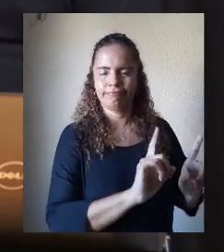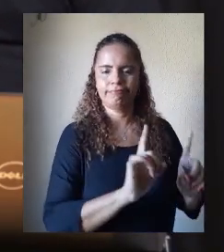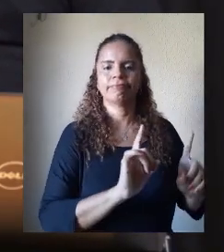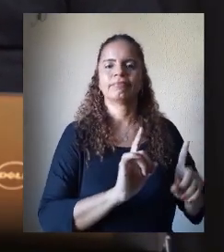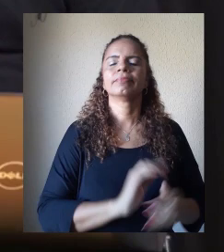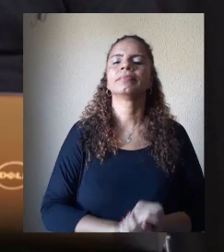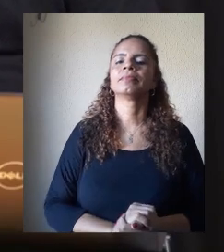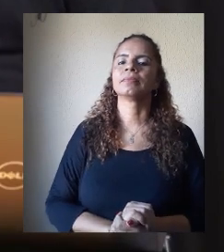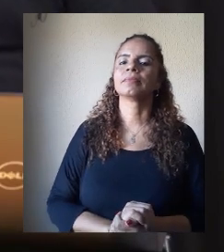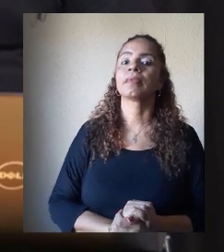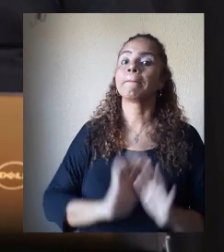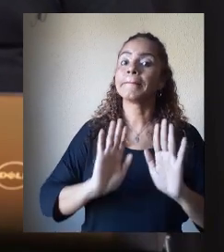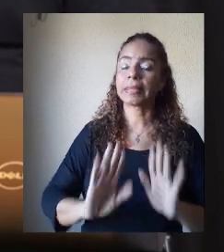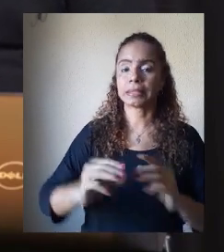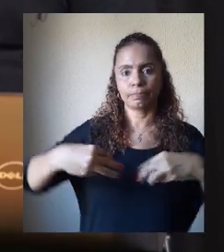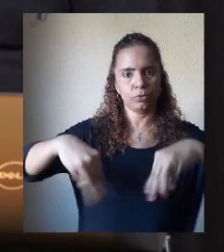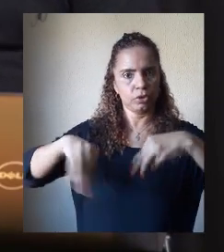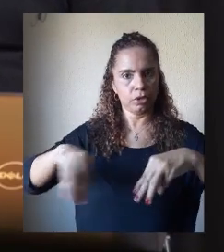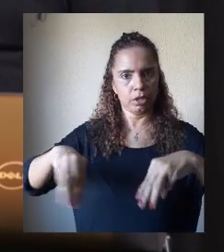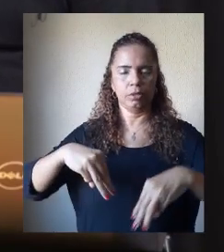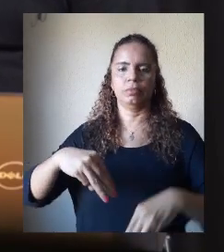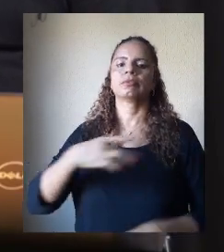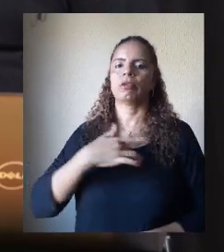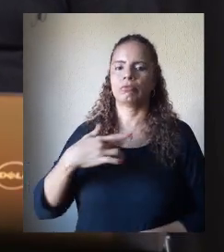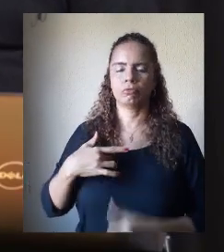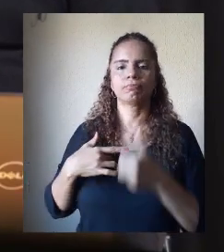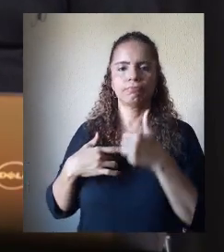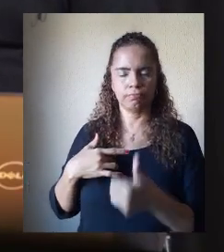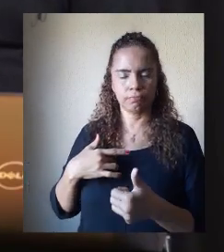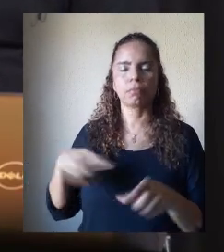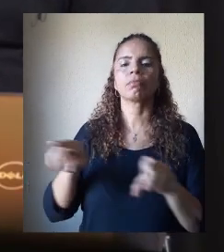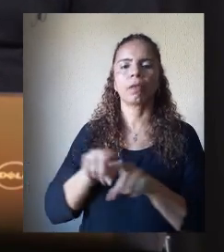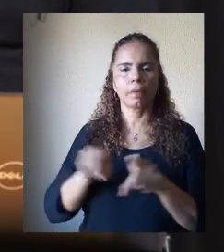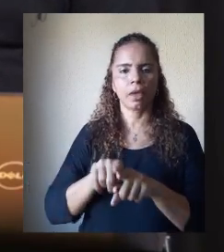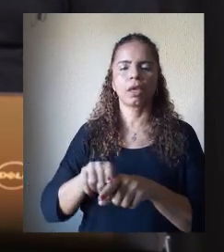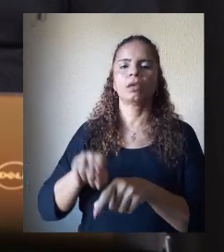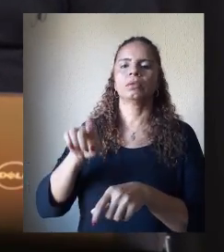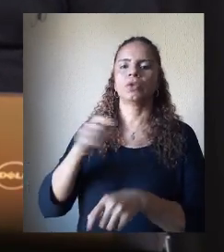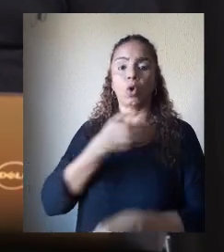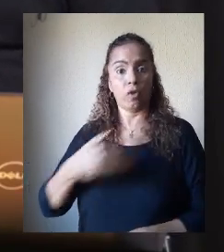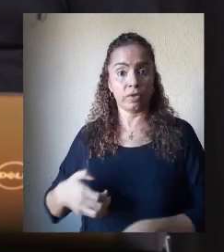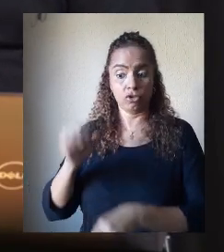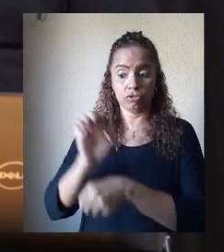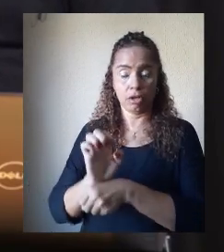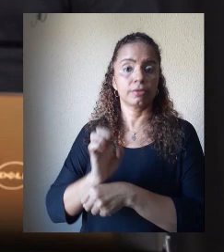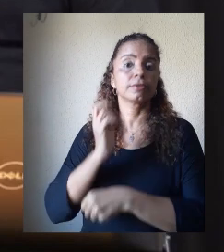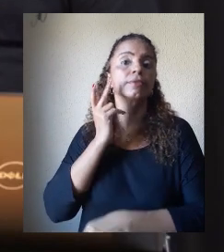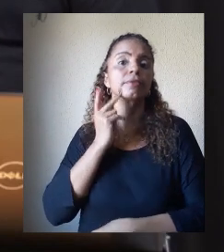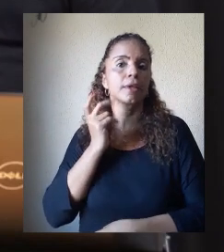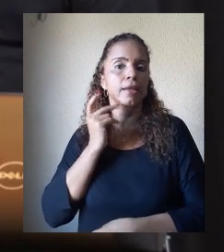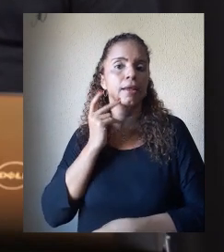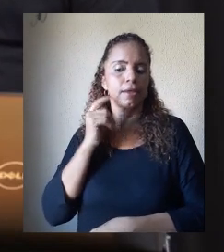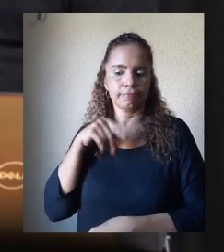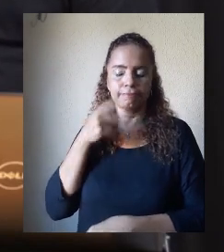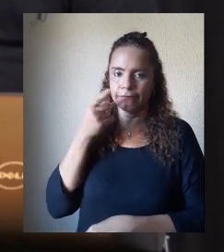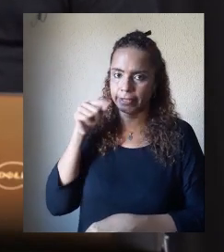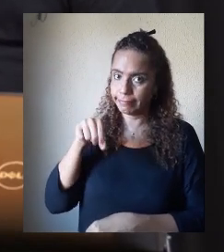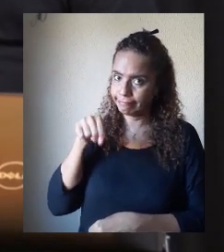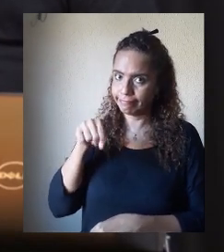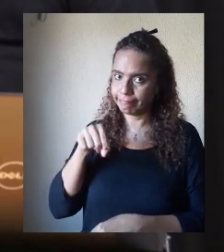tem sido adequado? Sim, né? Sim. E do governo estadual, do Ceará, que eu posso falar, foram